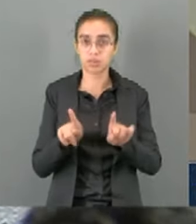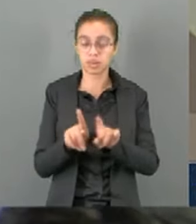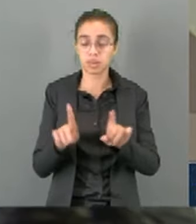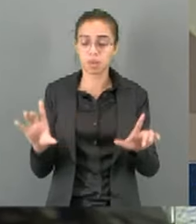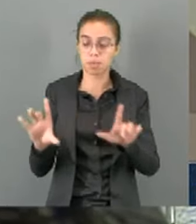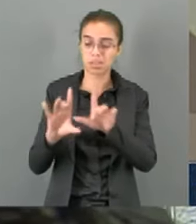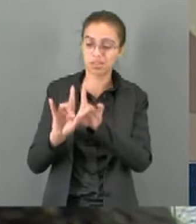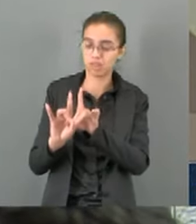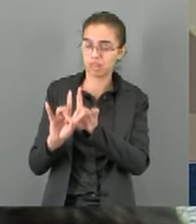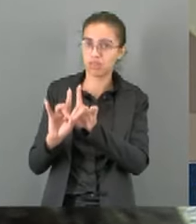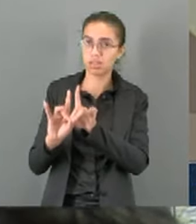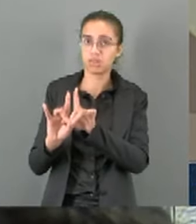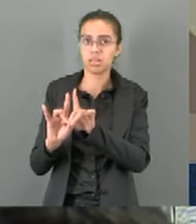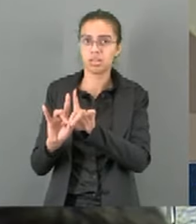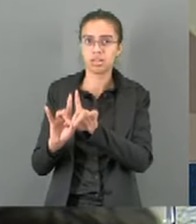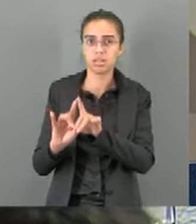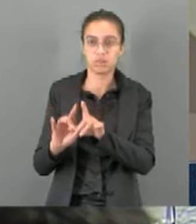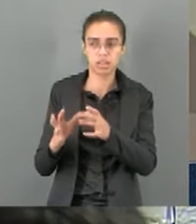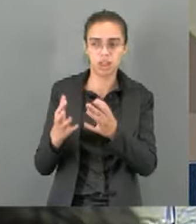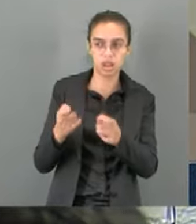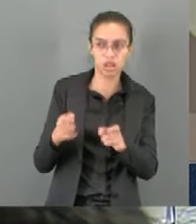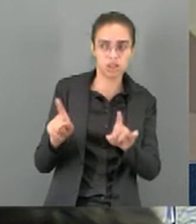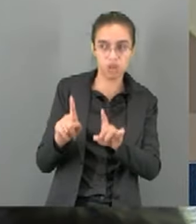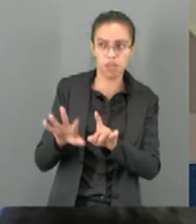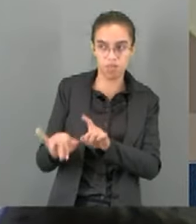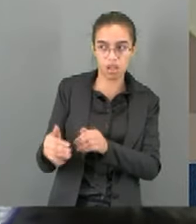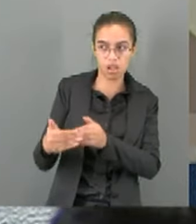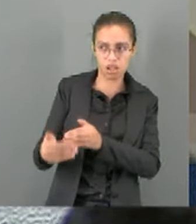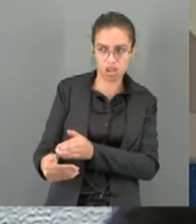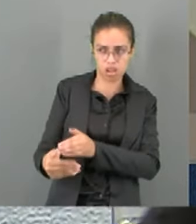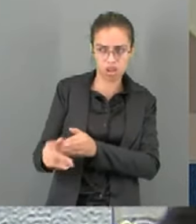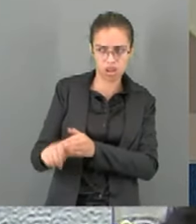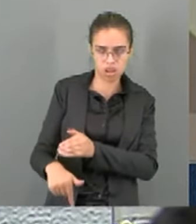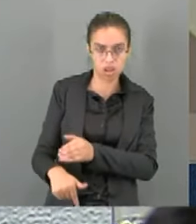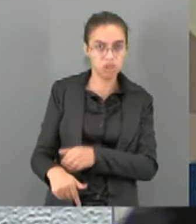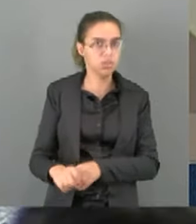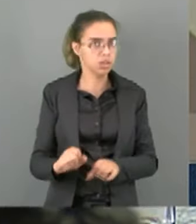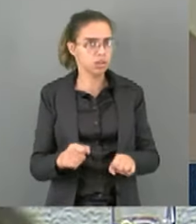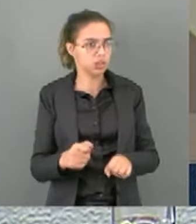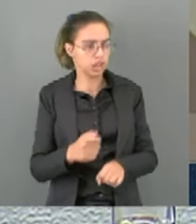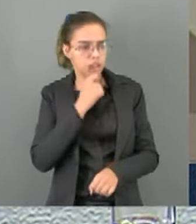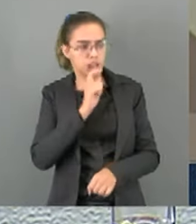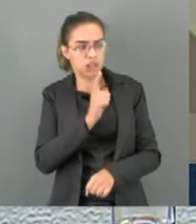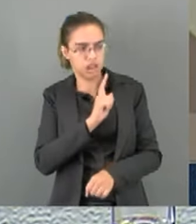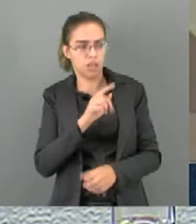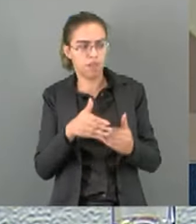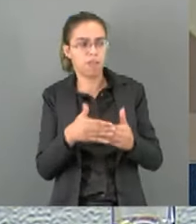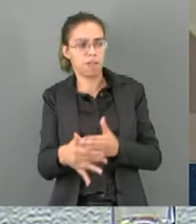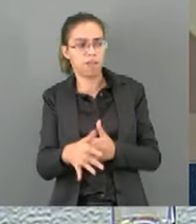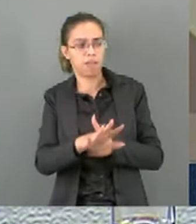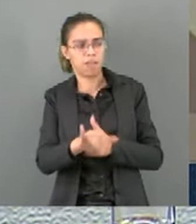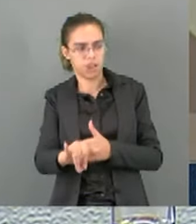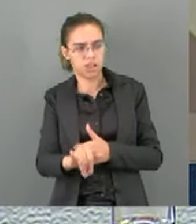parceria... Ainda não adotaram, estão adotando. Certo. Não adotaram ainda? Não.